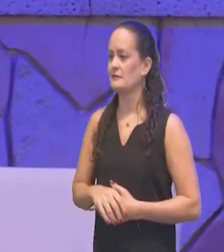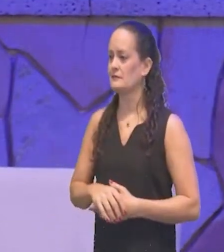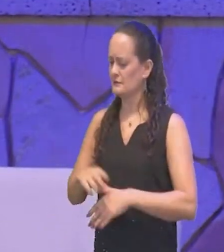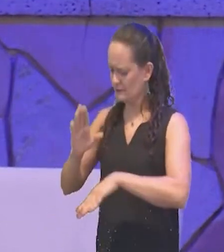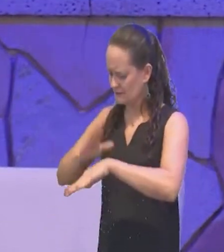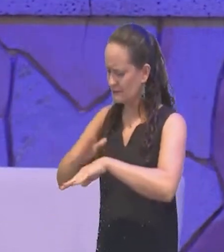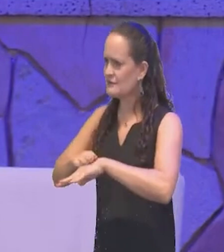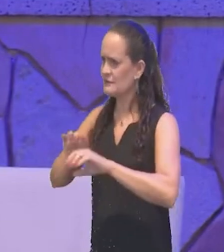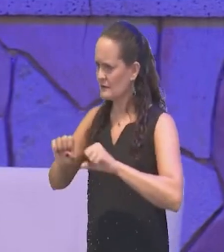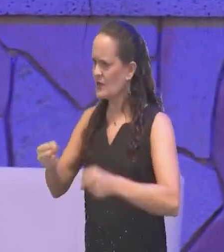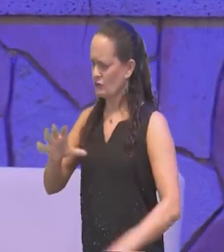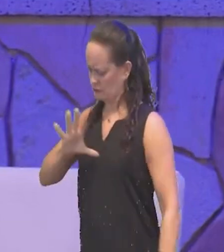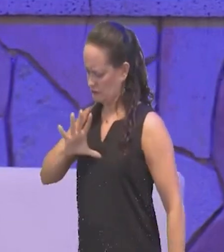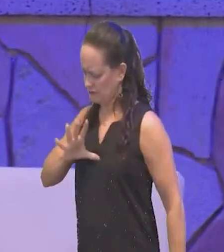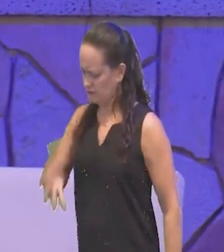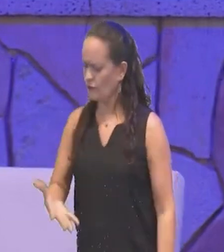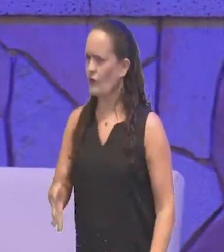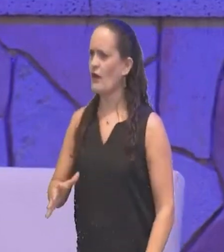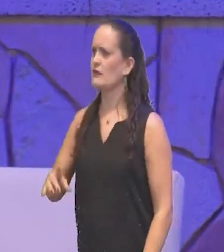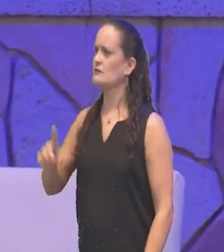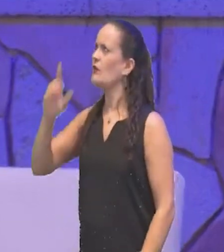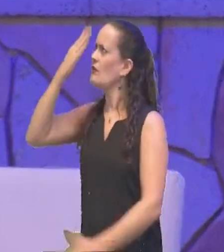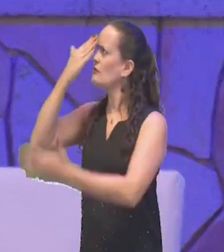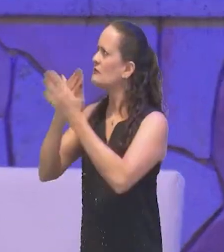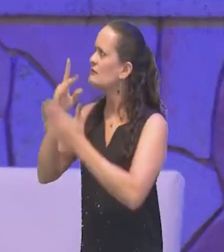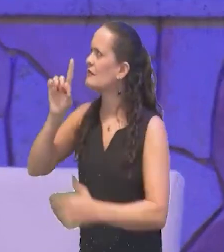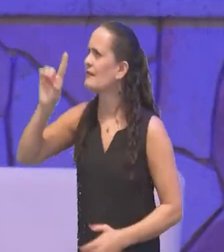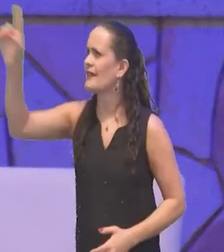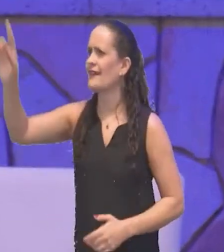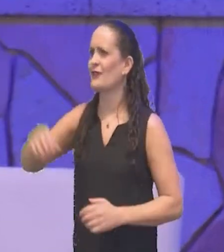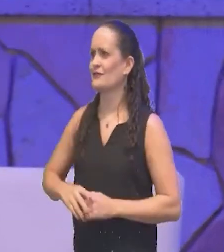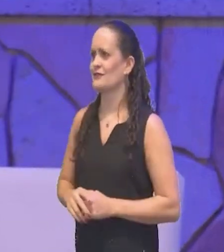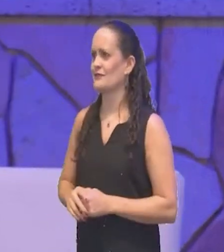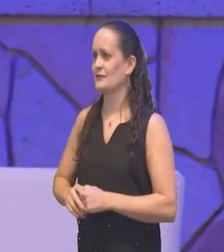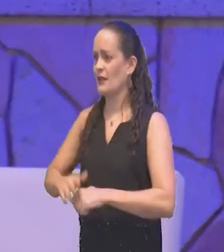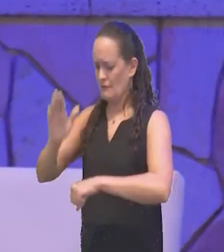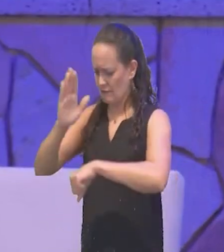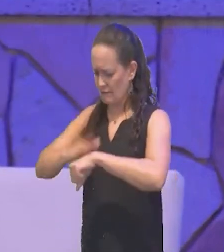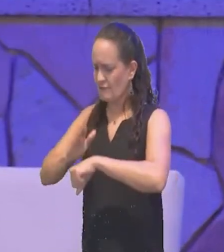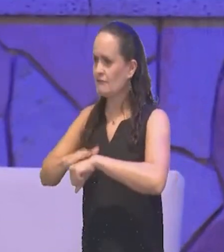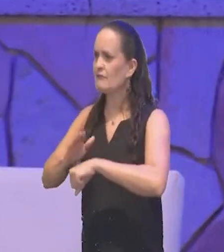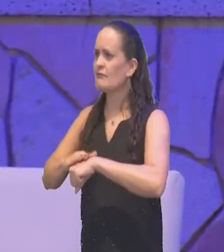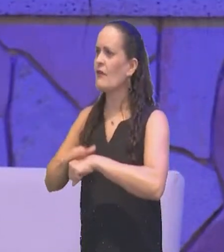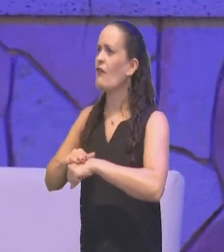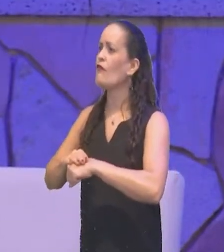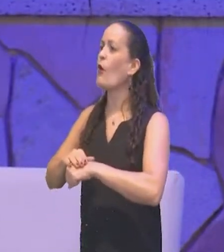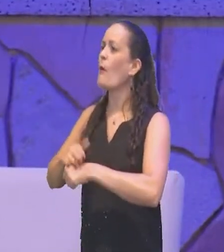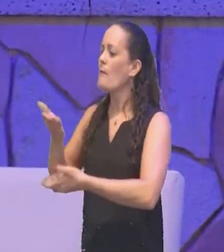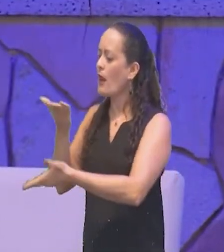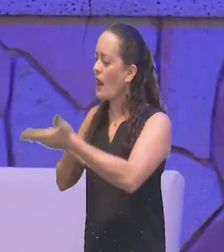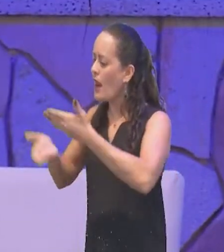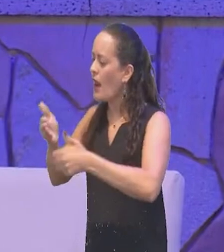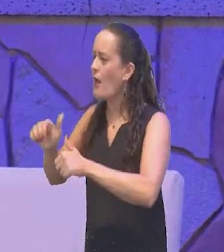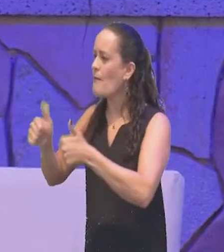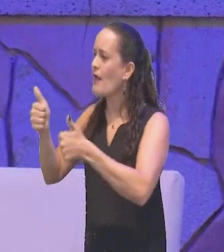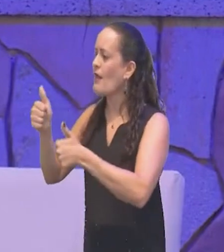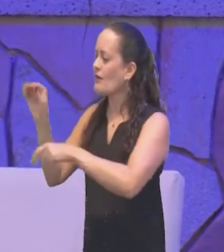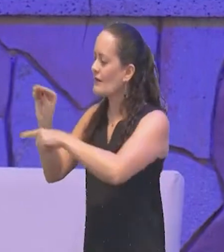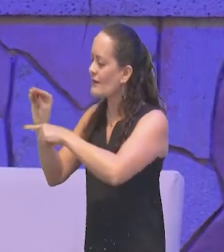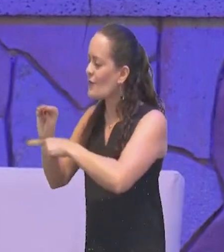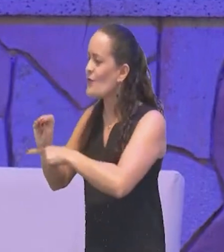mais confiante em Deus. Se depender de mim, tratarei melhor o meu cônjuge. Se depender de mim, serei